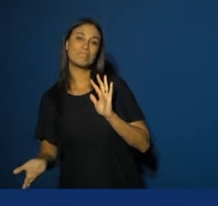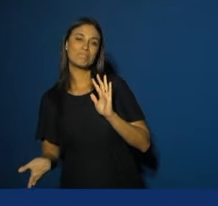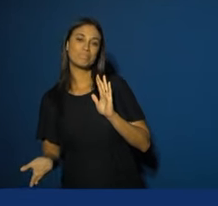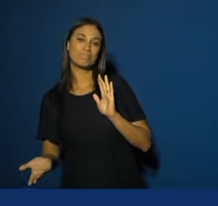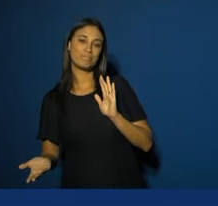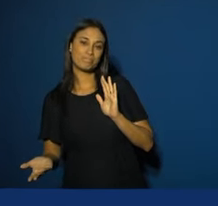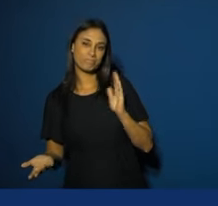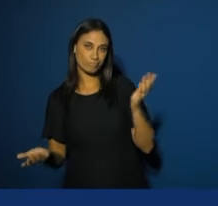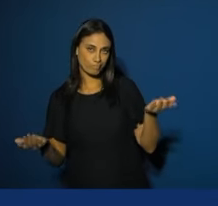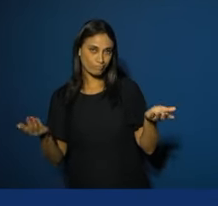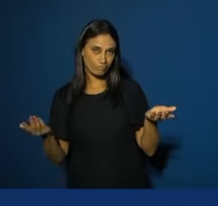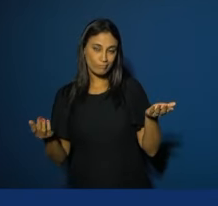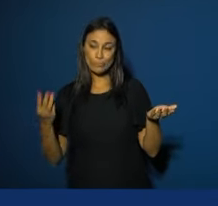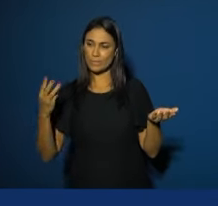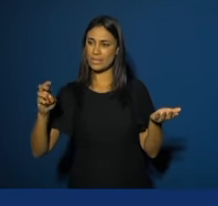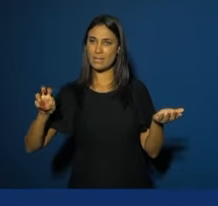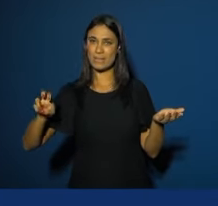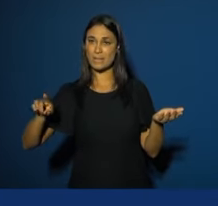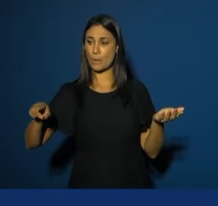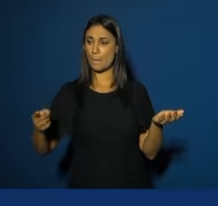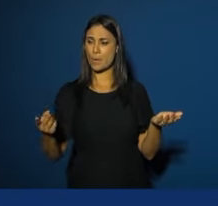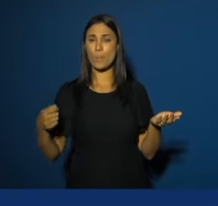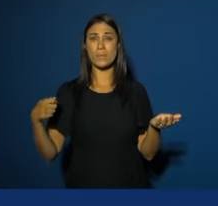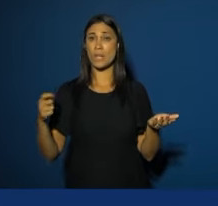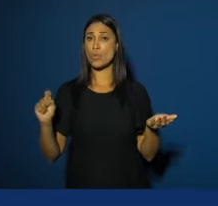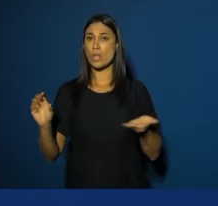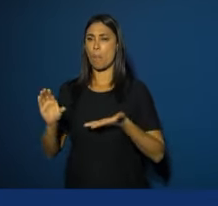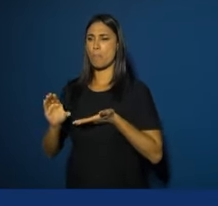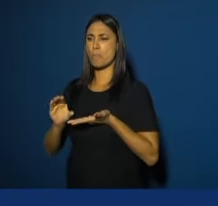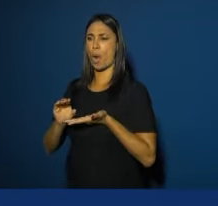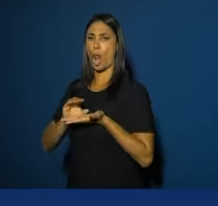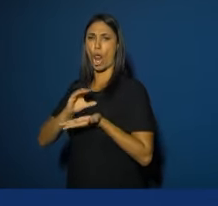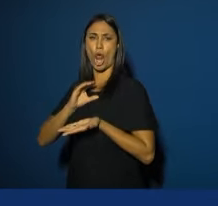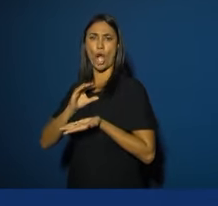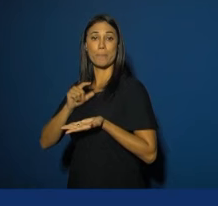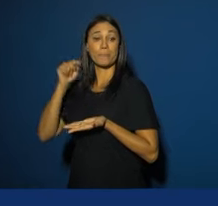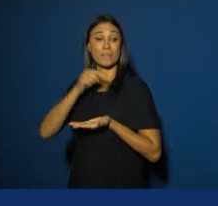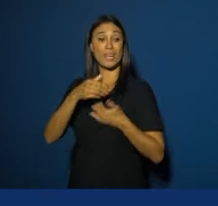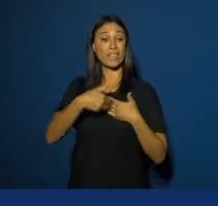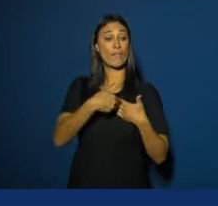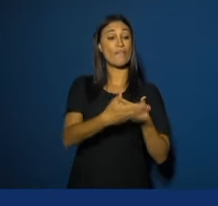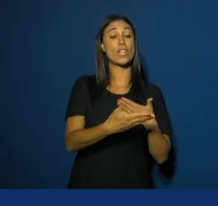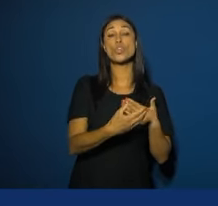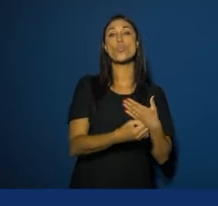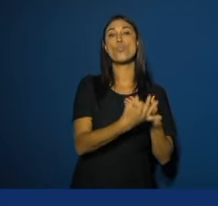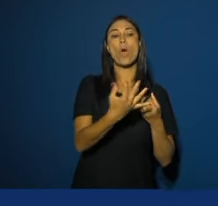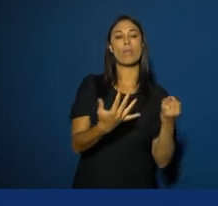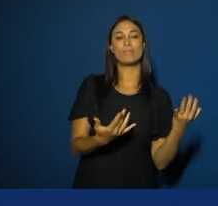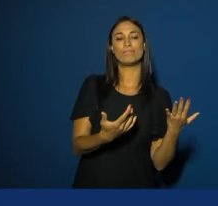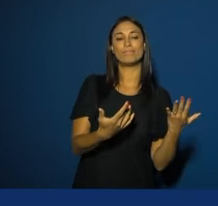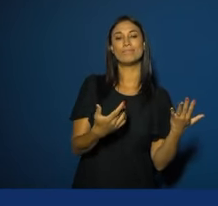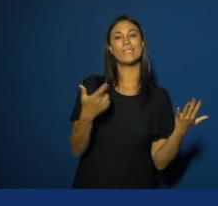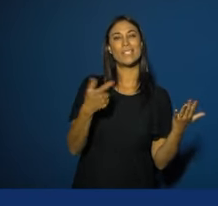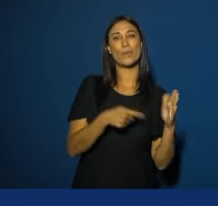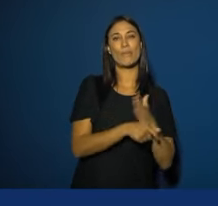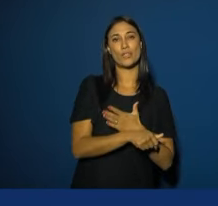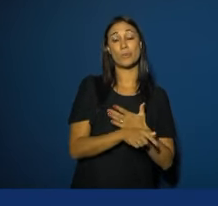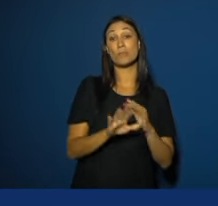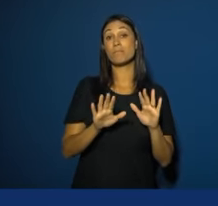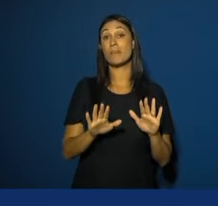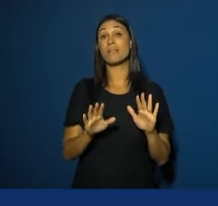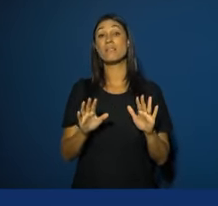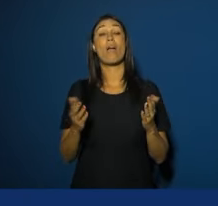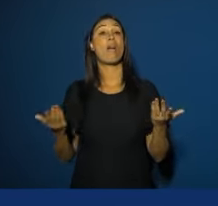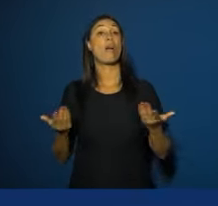35.000 com esses 35.000 eu deveria estar faturando tanto e tá fazendo a frente de tanto na para necessidade de investimento